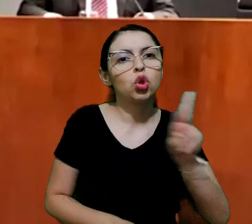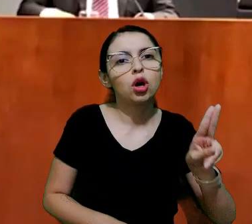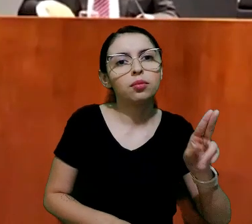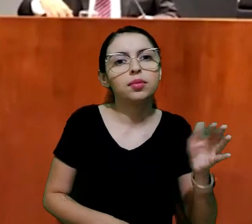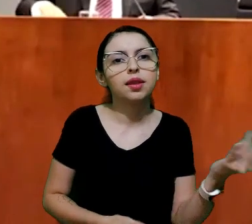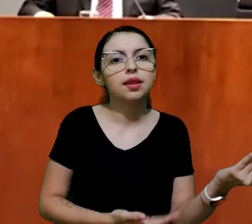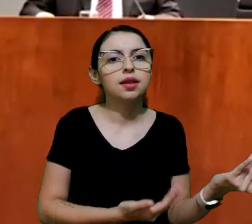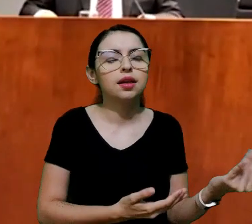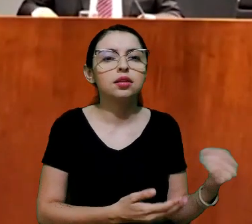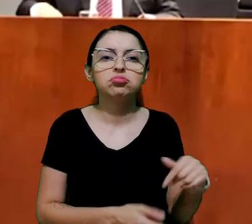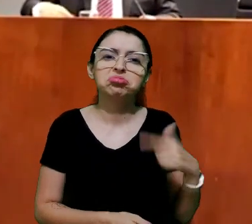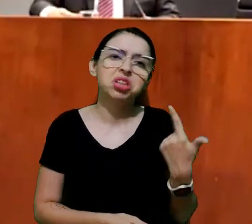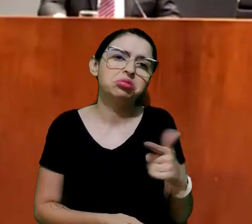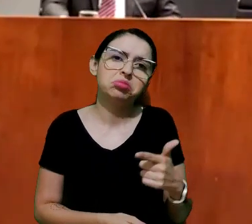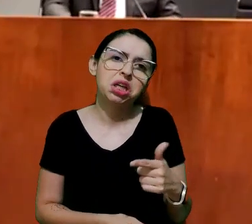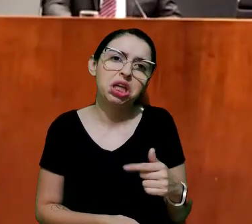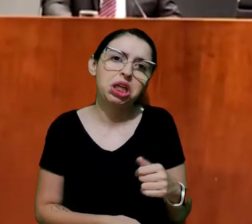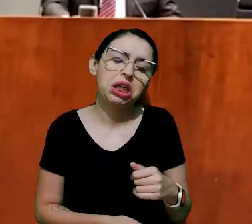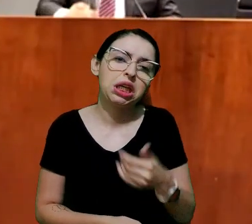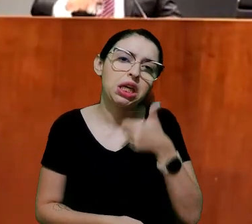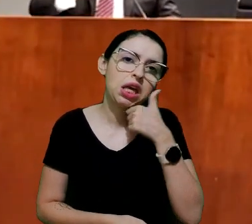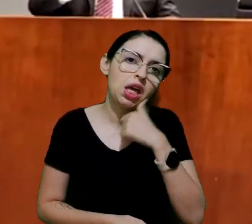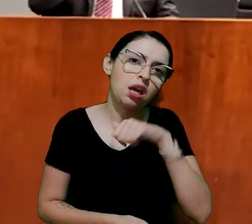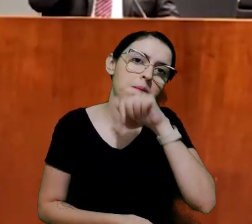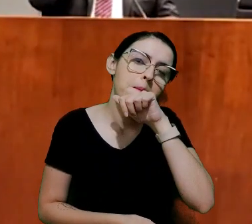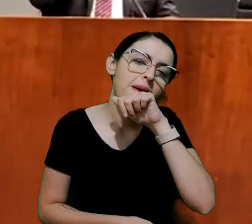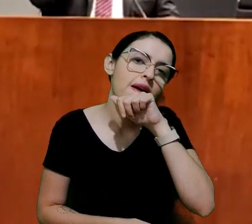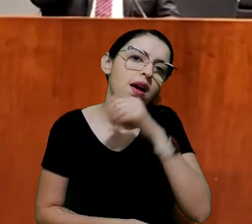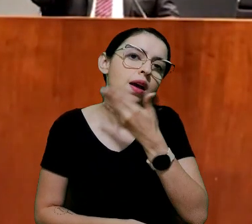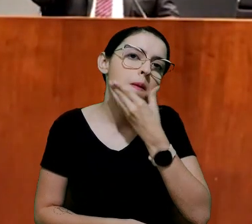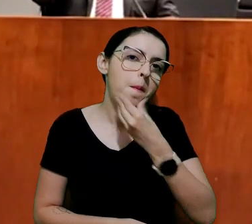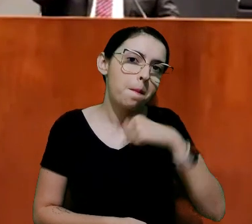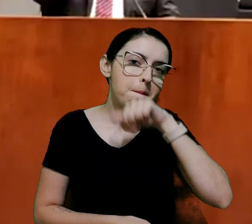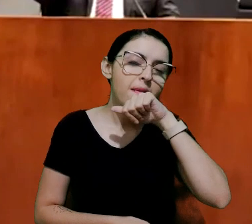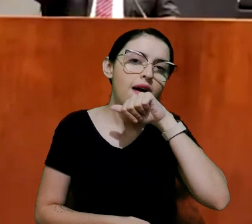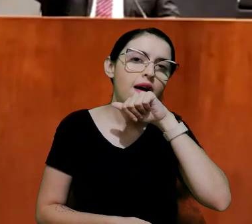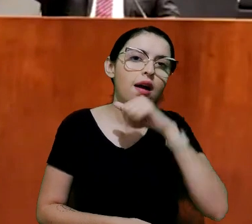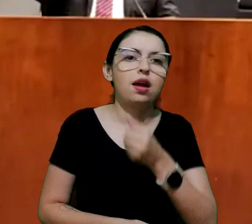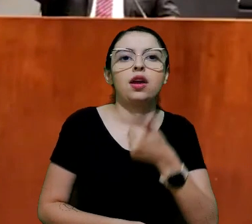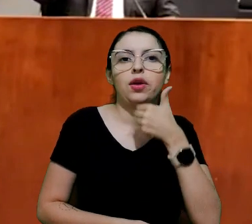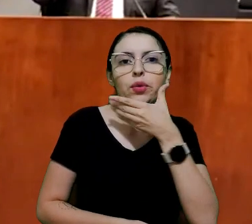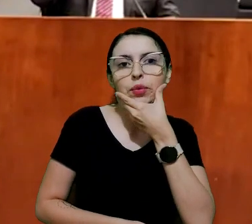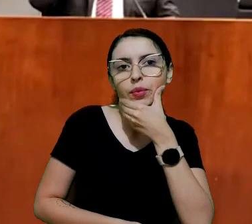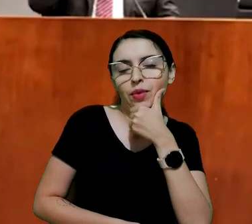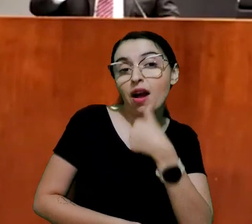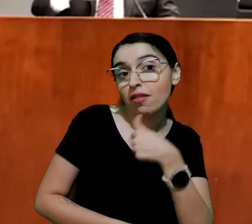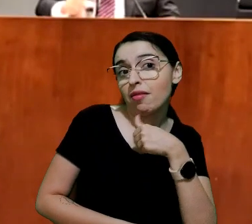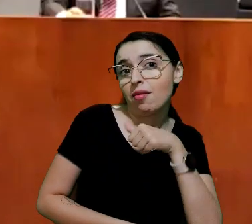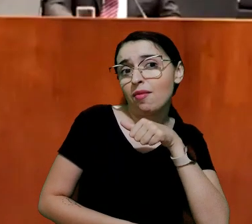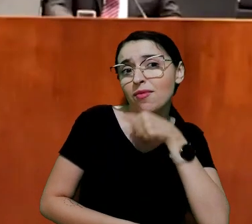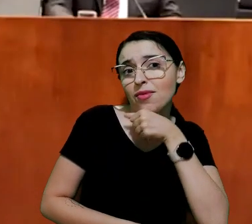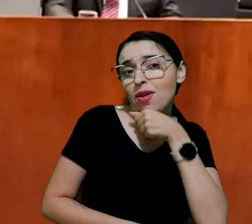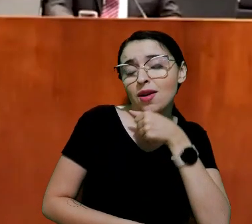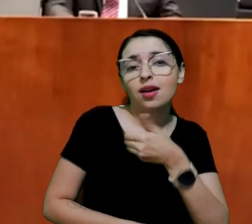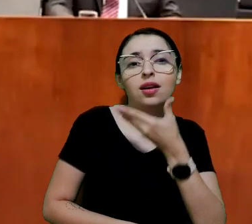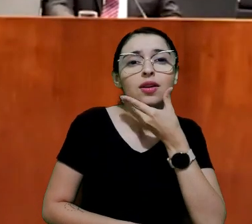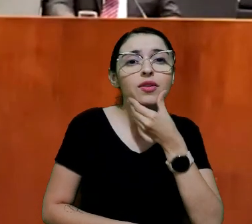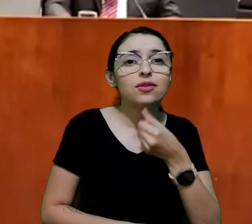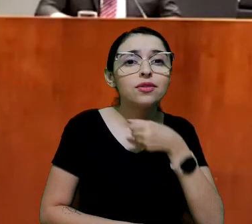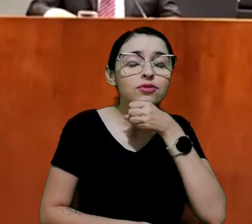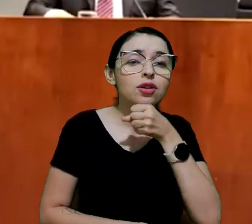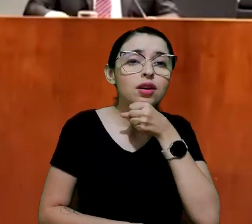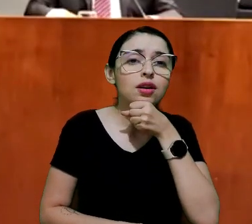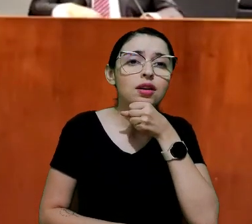nome de pai, nem de mãe, nem de avô, nem de avó. Por quê? Porque a criança era adulterino,